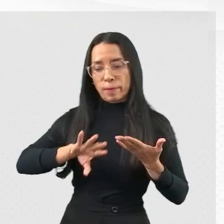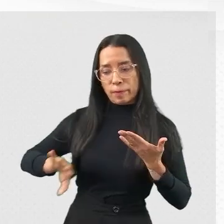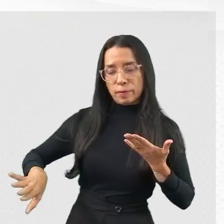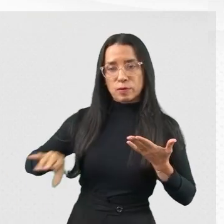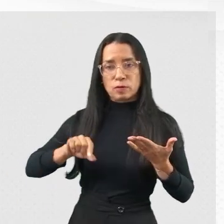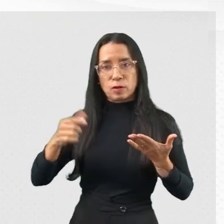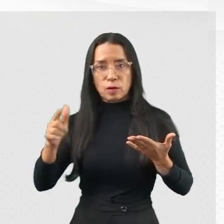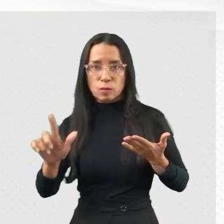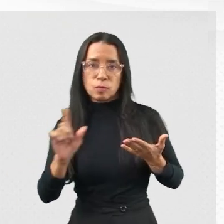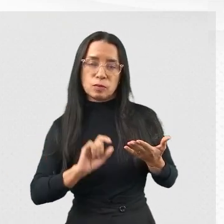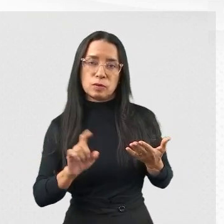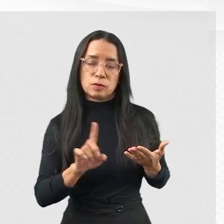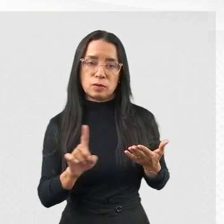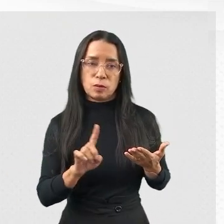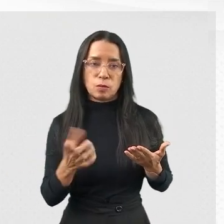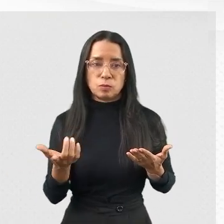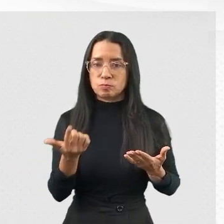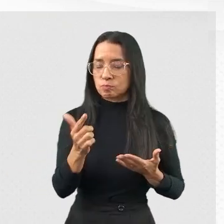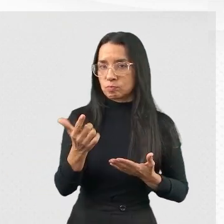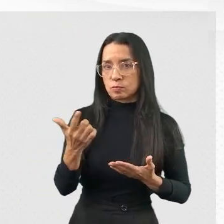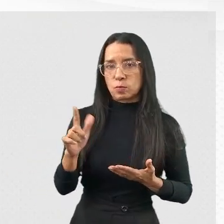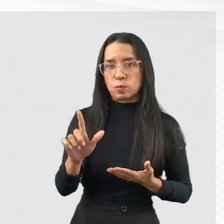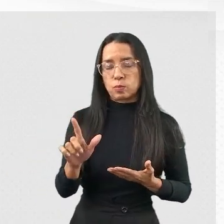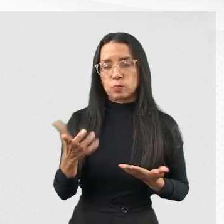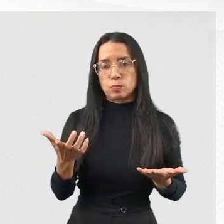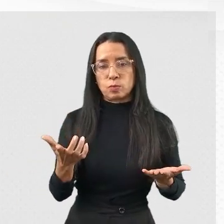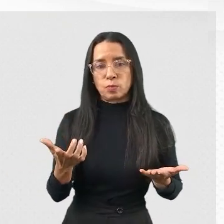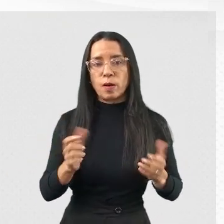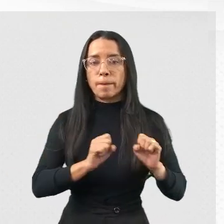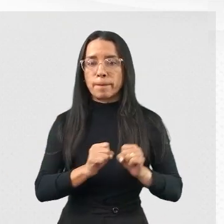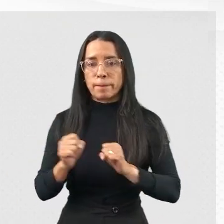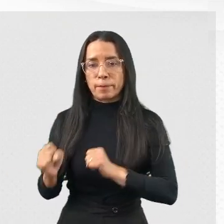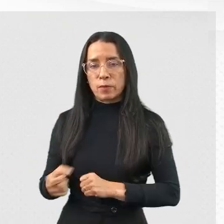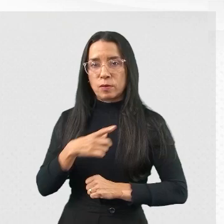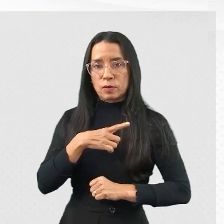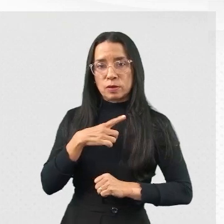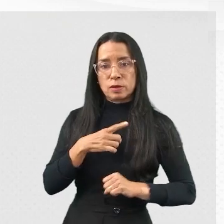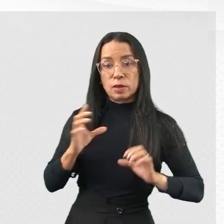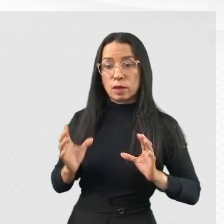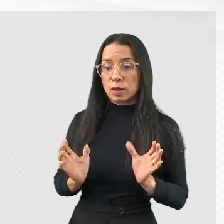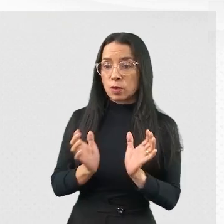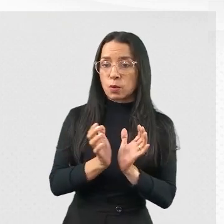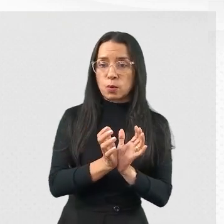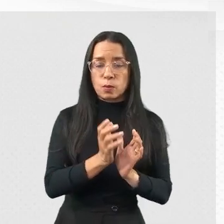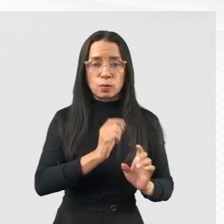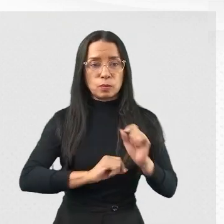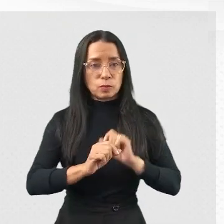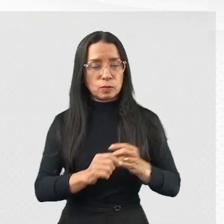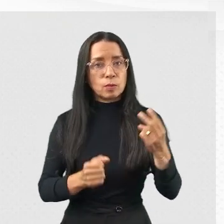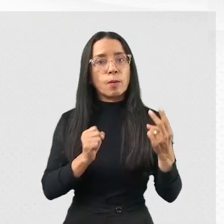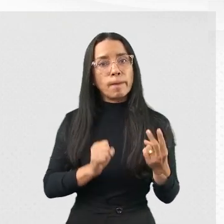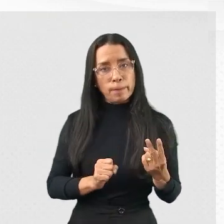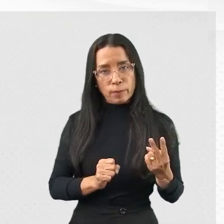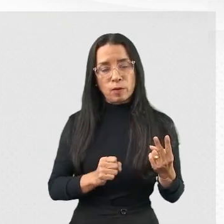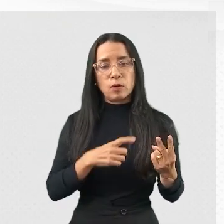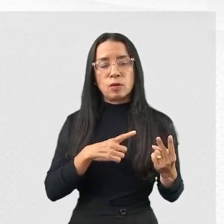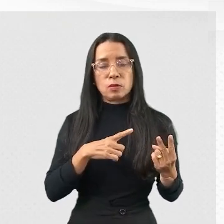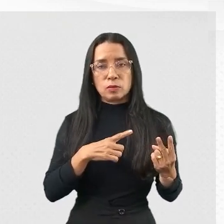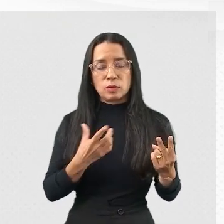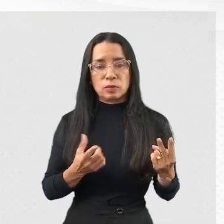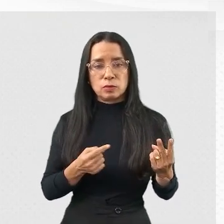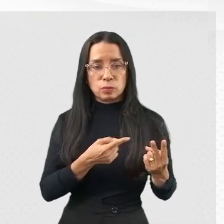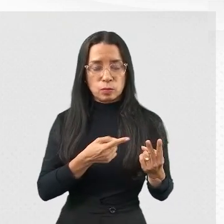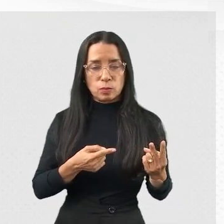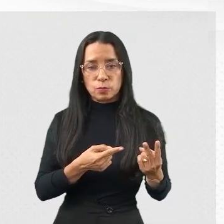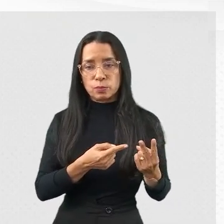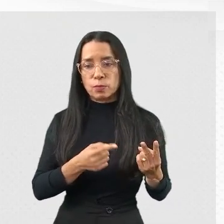de lado, não. Não vai mais existir a outra, não. Elas podem existir em conjunto, pode ter as duas. Eu posso analisar um